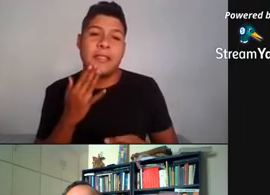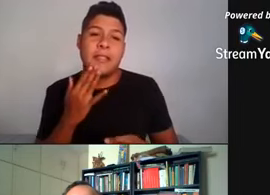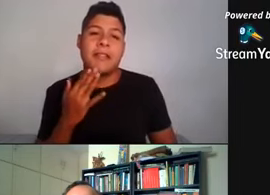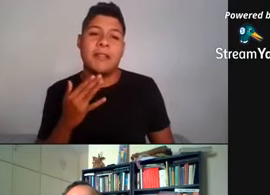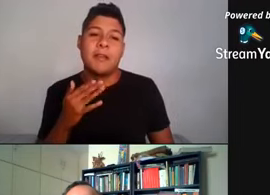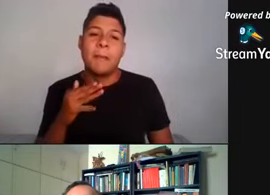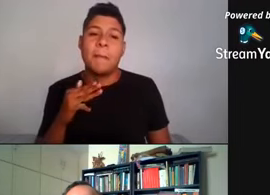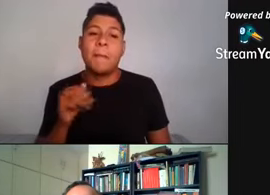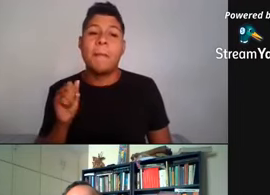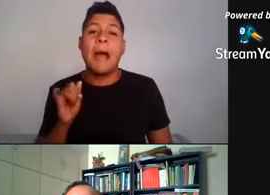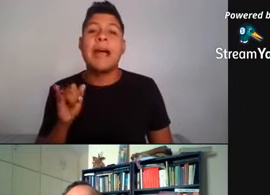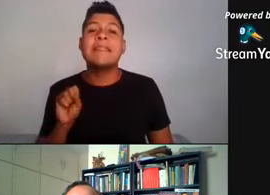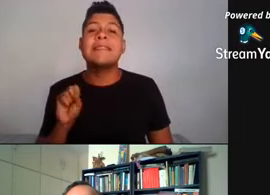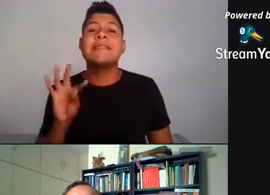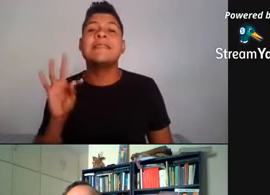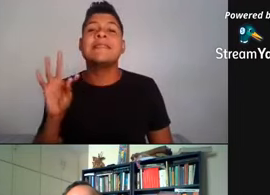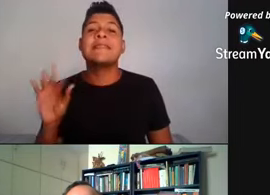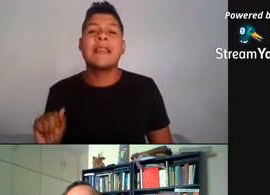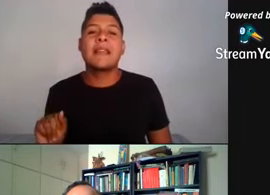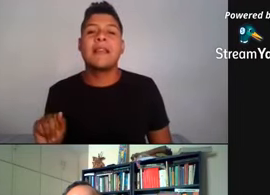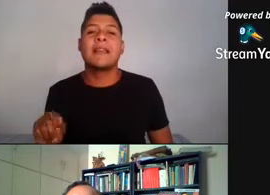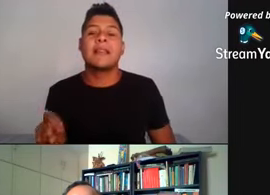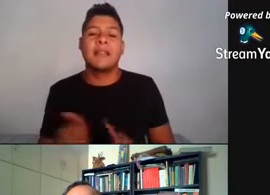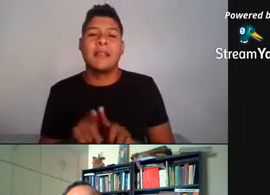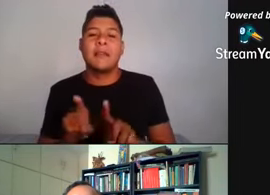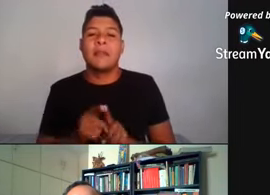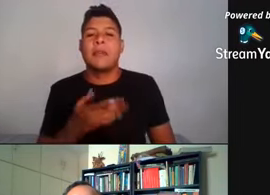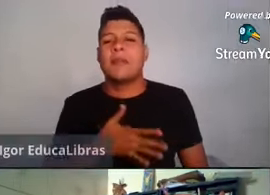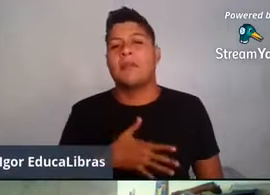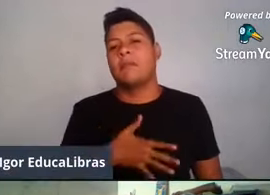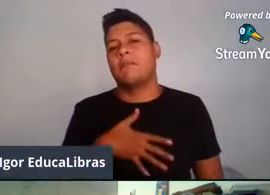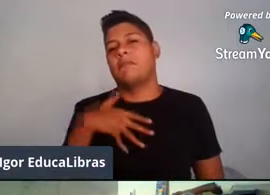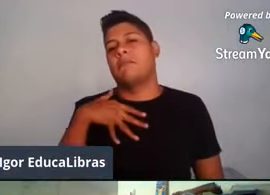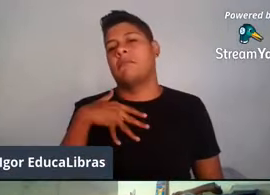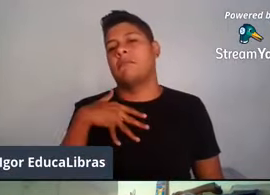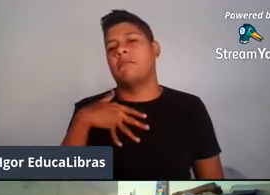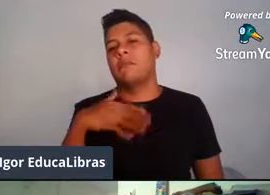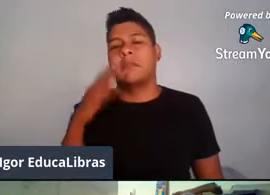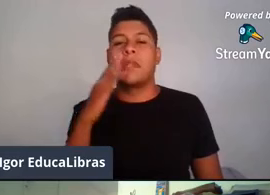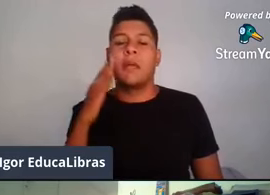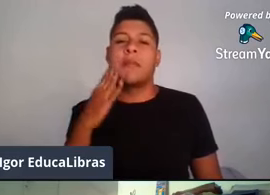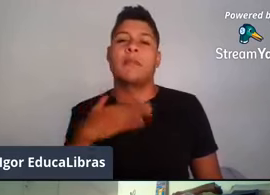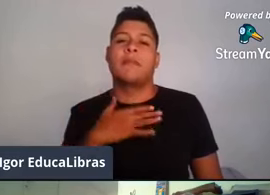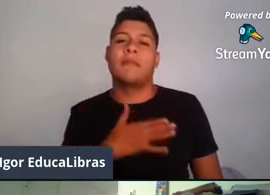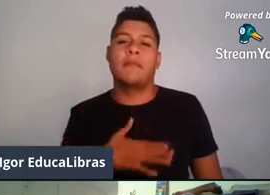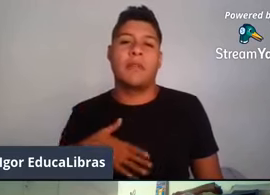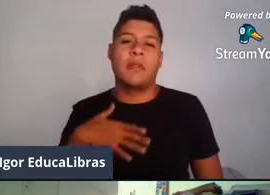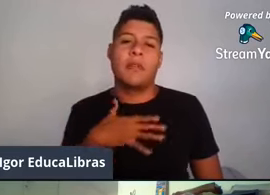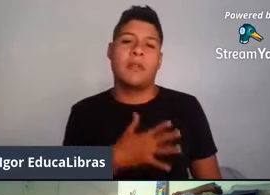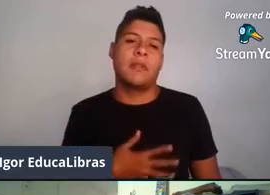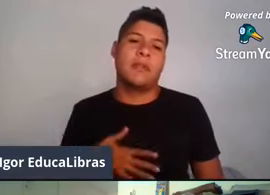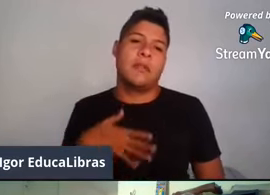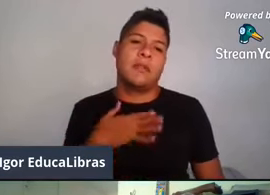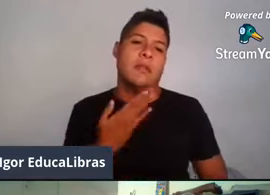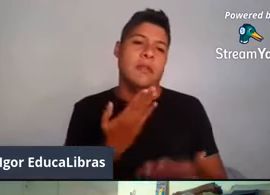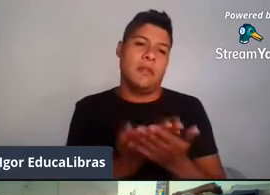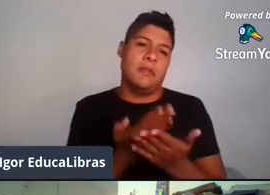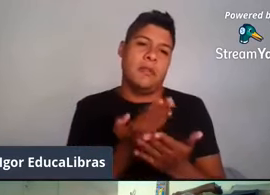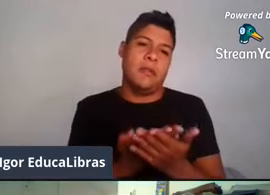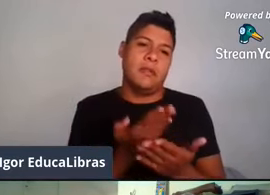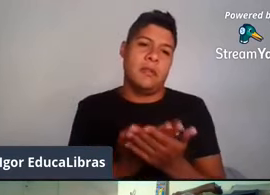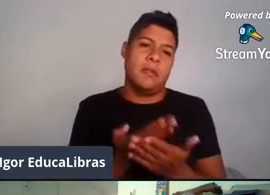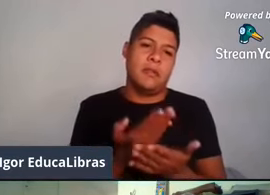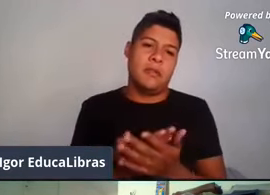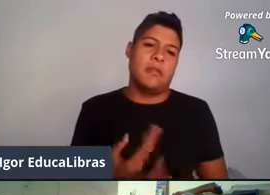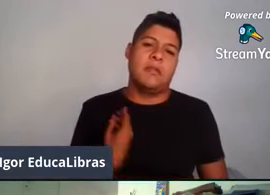como muito honrado, né? Eu me sinto muito feliz de ter feito São Francisco, assim, né? Para mim